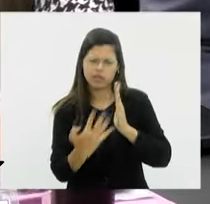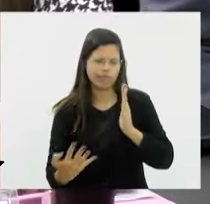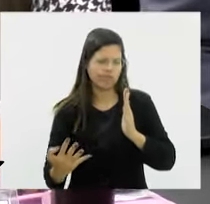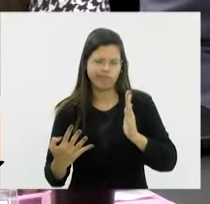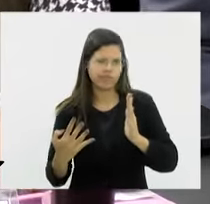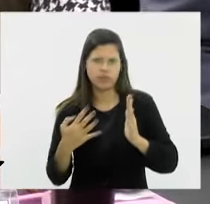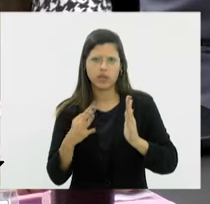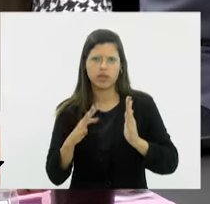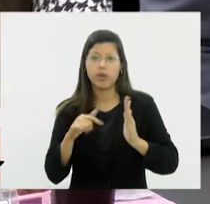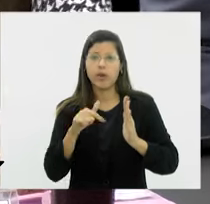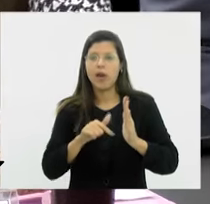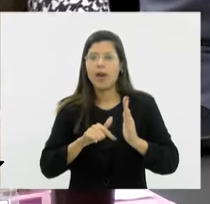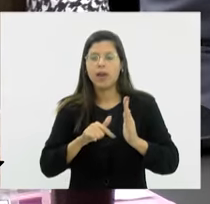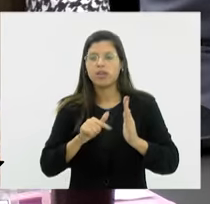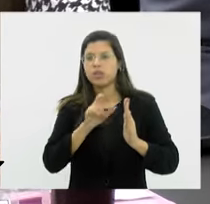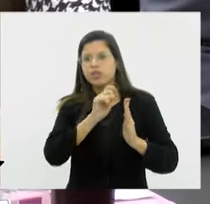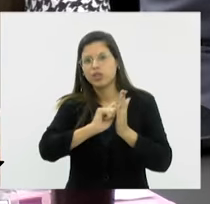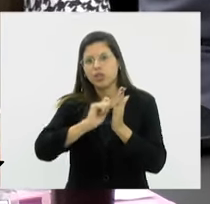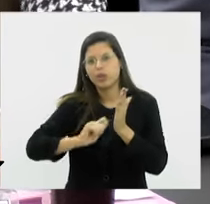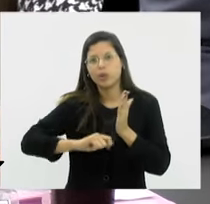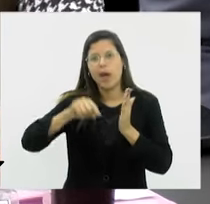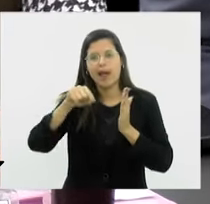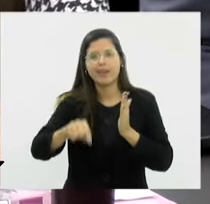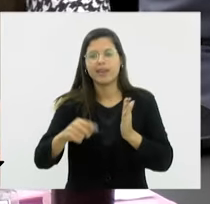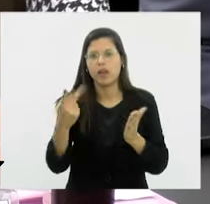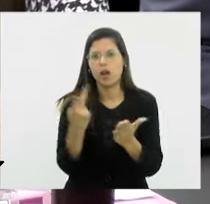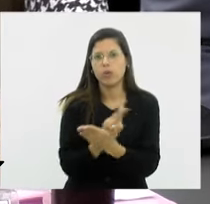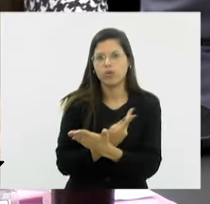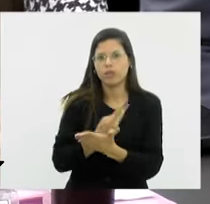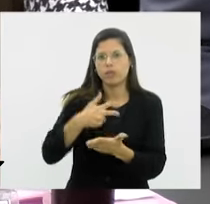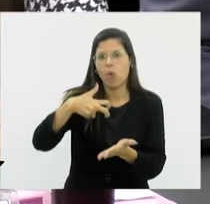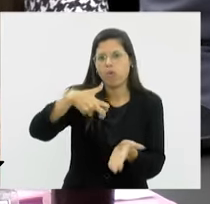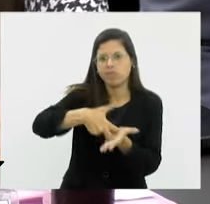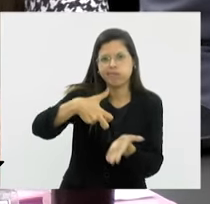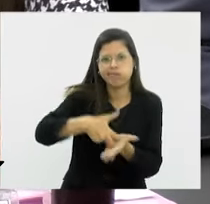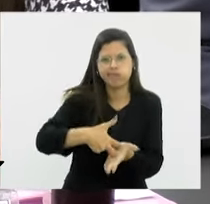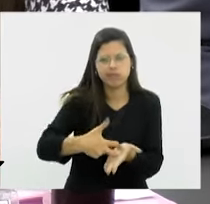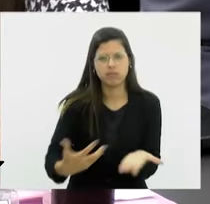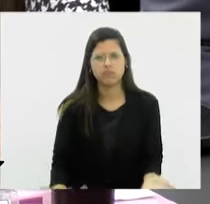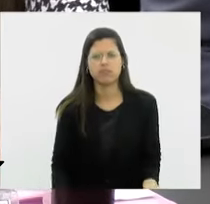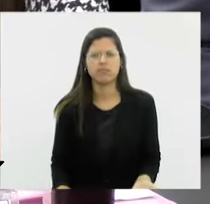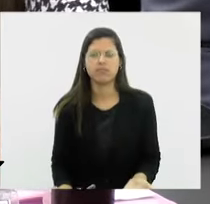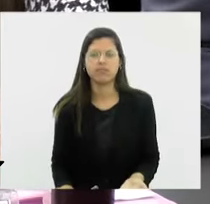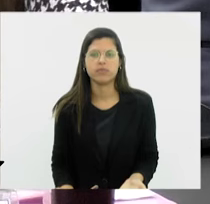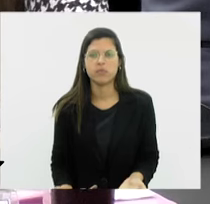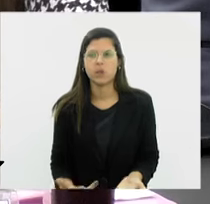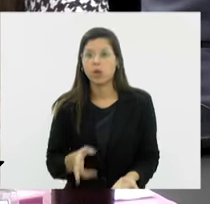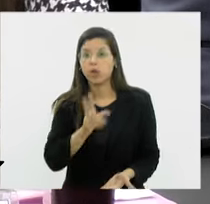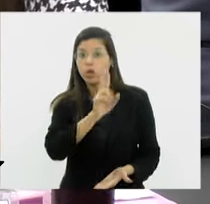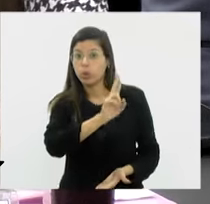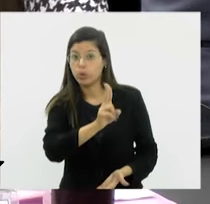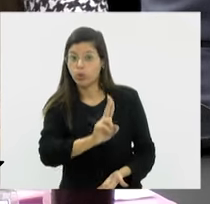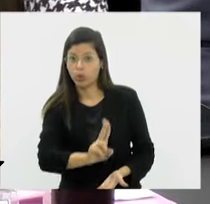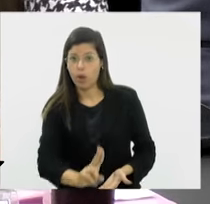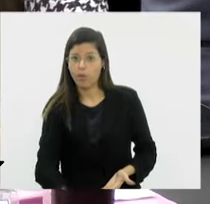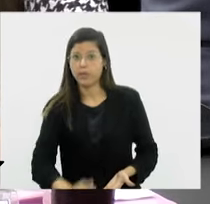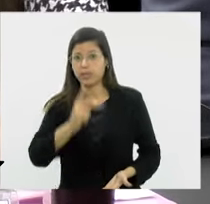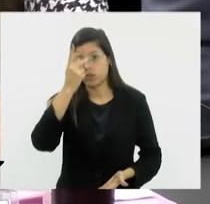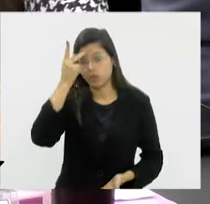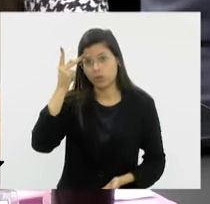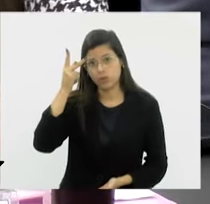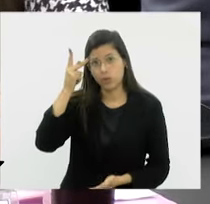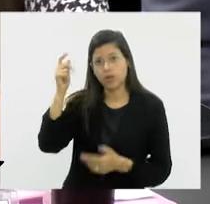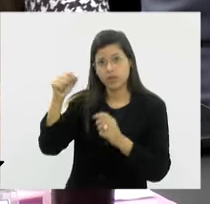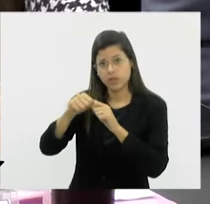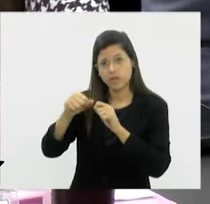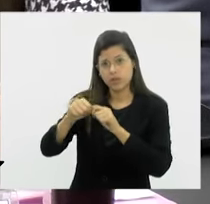valha, dizendo aqui aconteceu uma tortura. É isso que eu estou entendendo. Com o nome das pessoas que